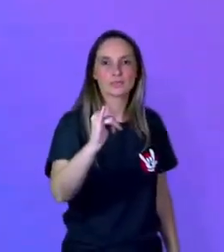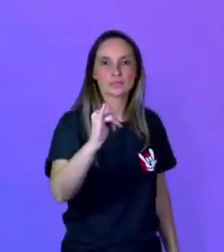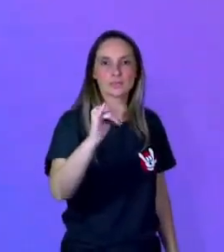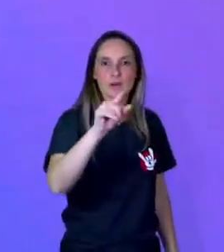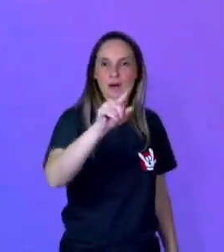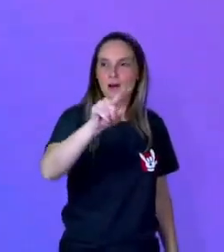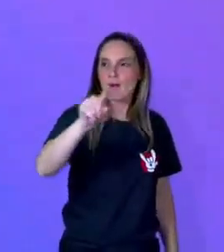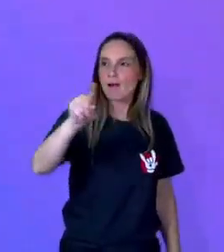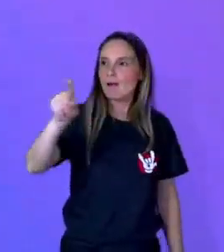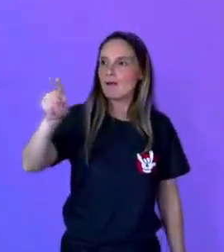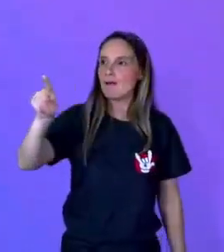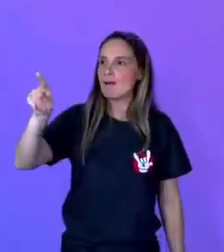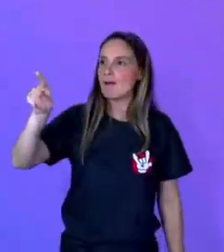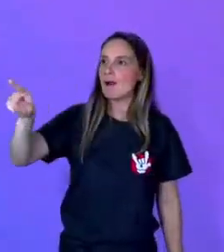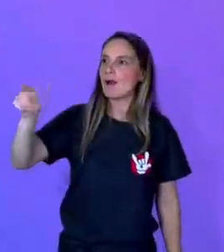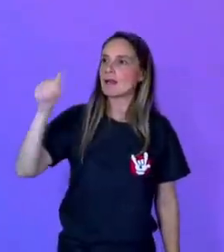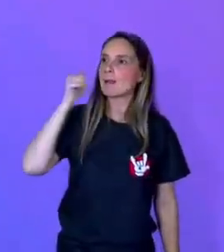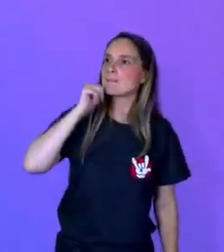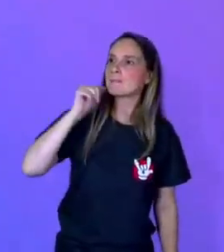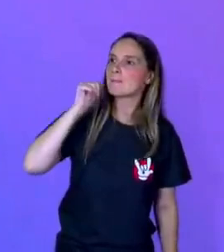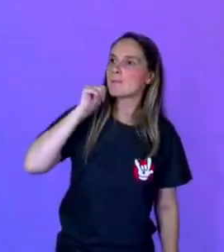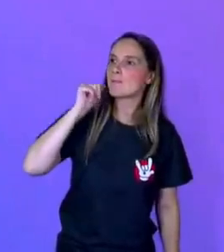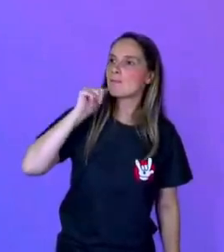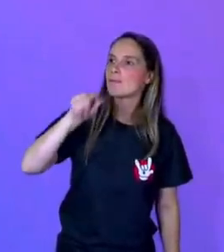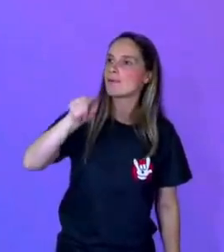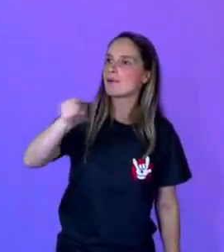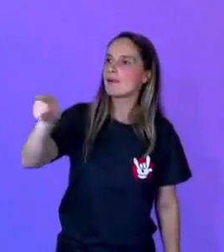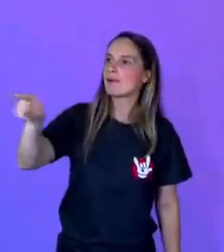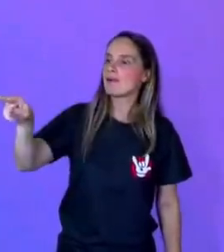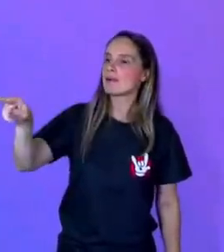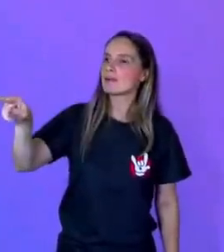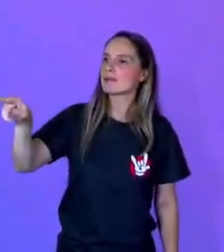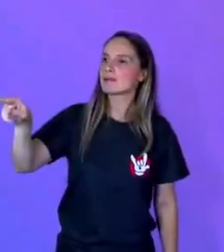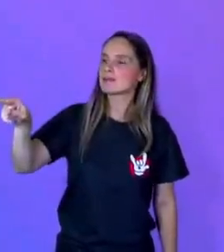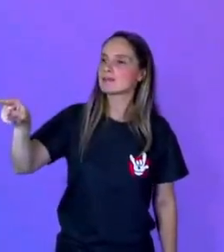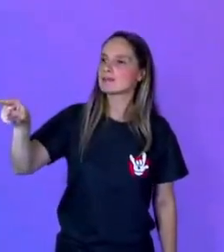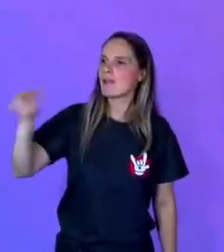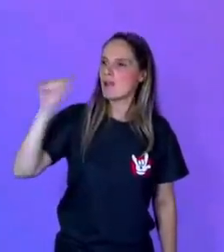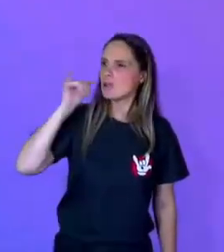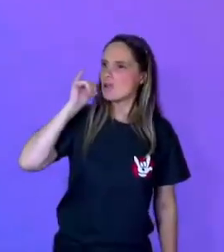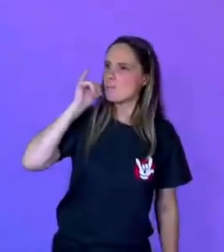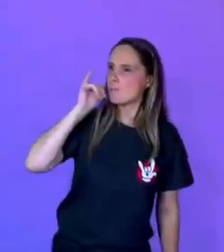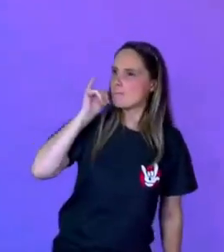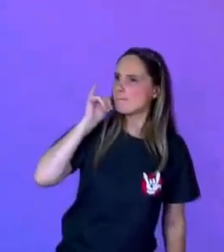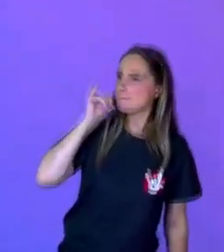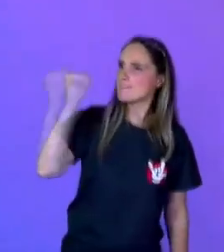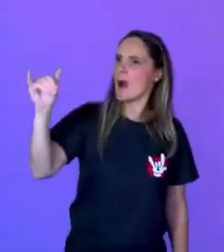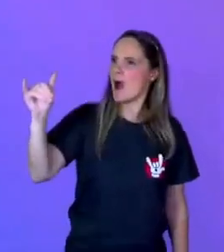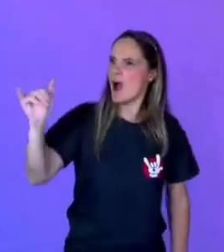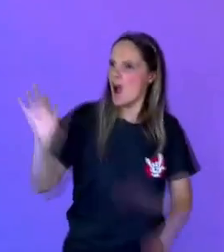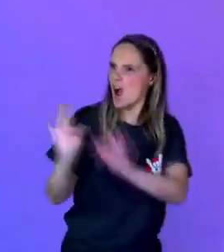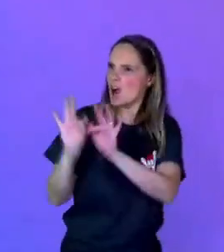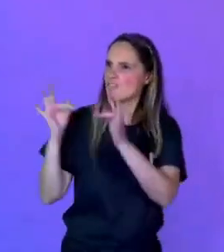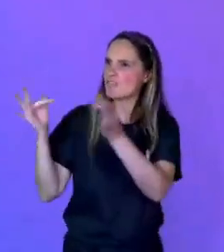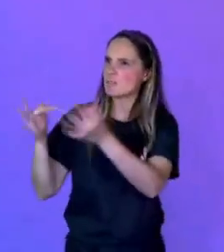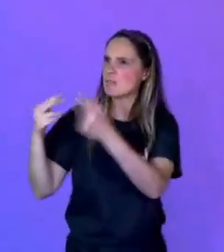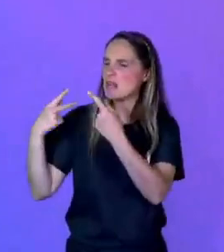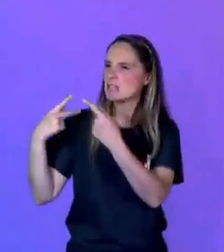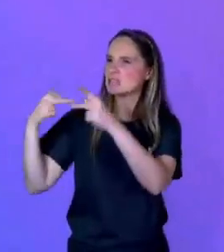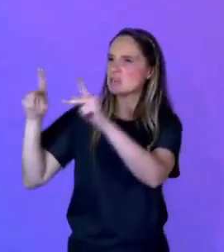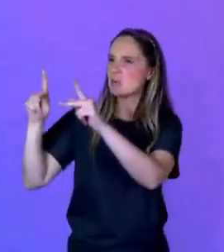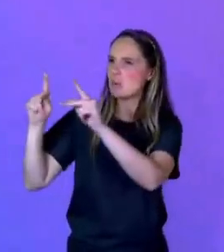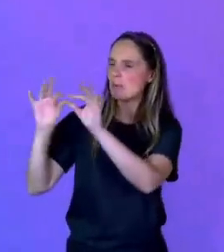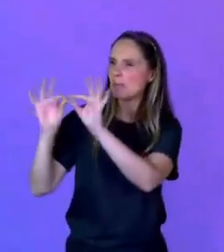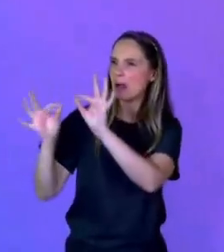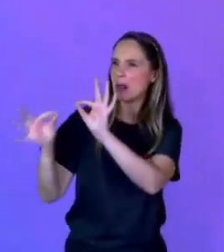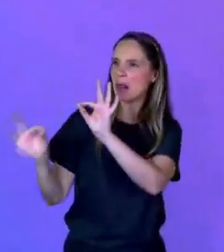lado das irmãs, era homem de um lado, mulher do outro, ele apontou para o lado das irmãs, entregou uma palavra para aquela irmã sobre a família dela. Eu